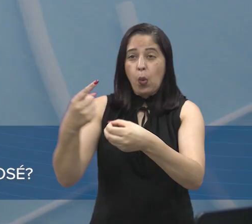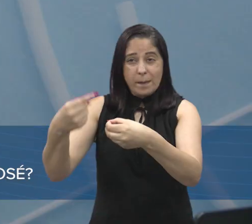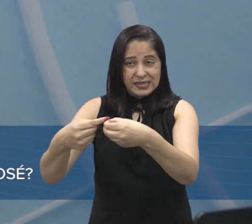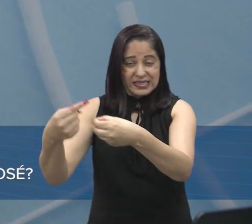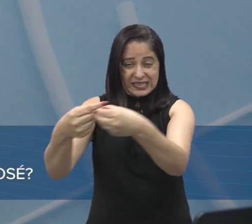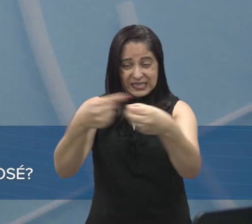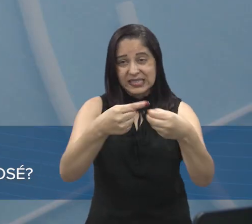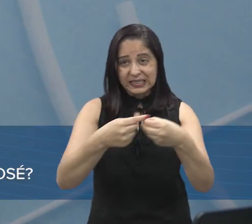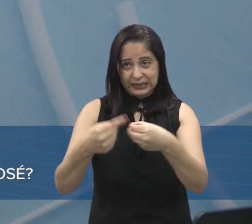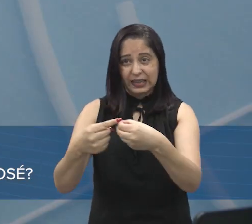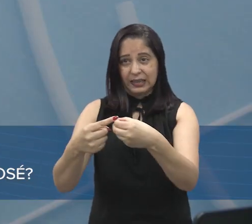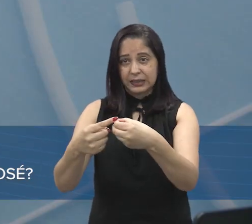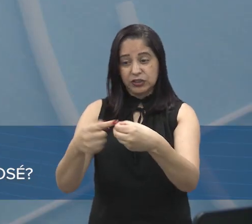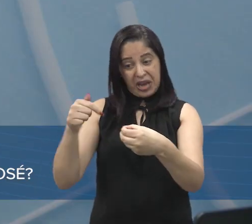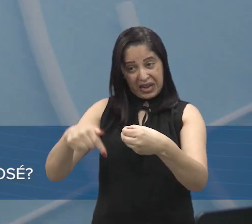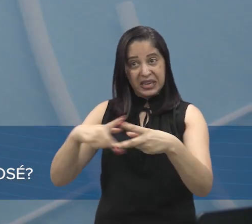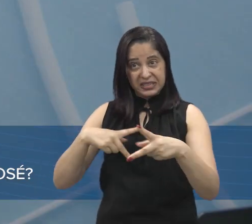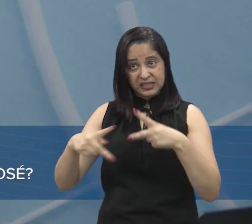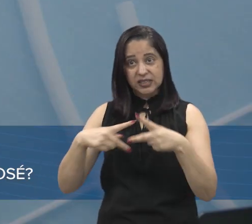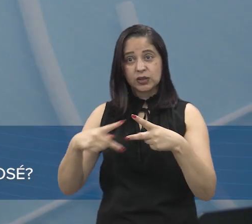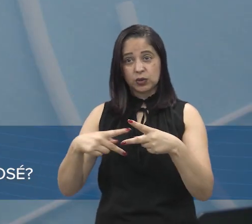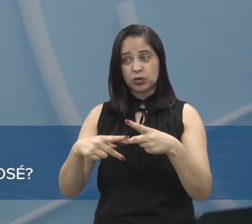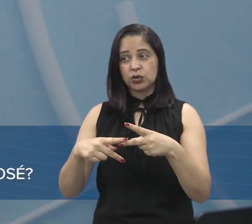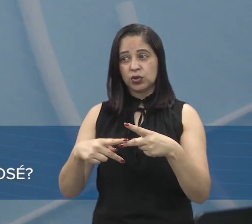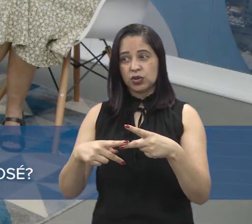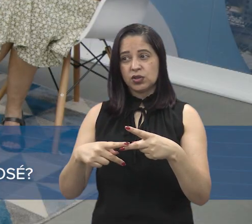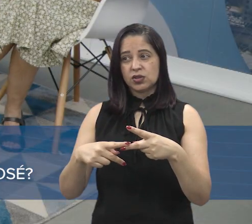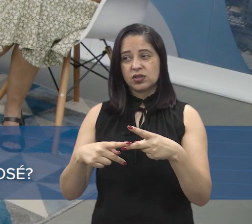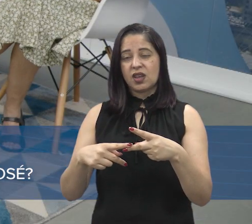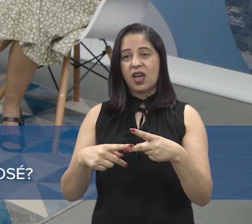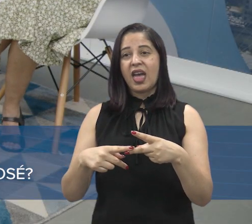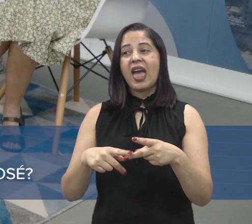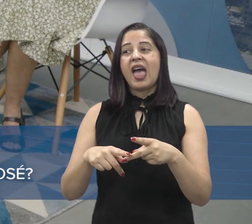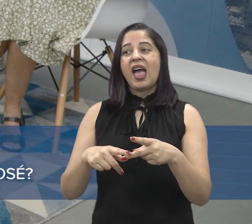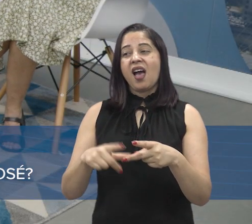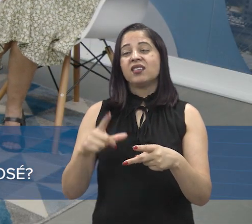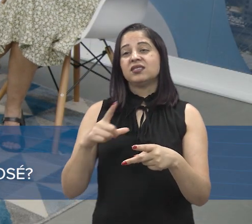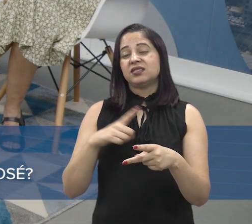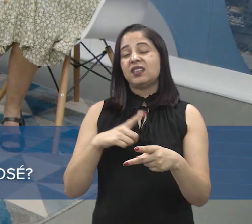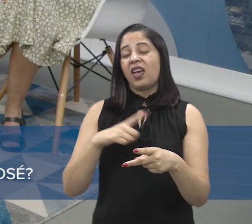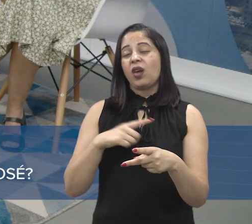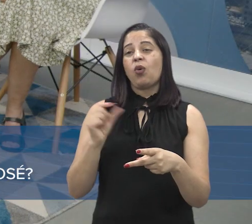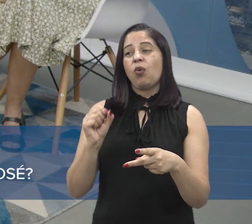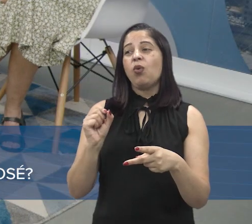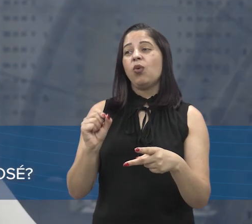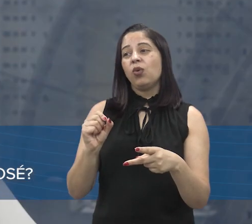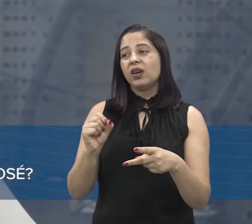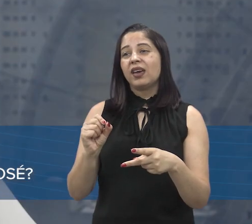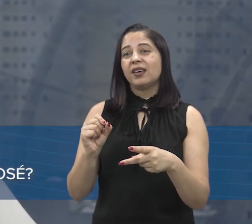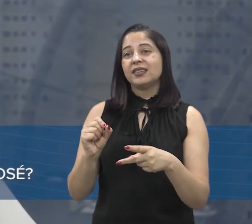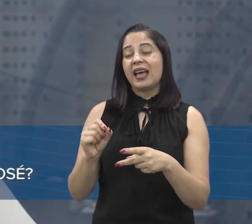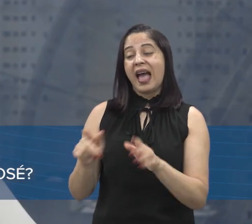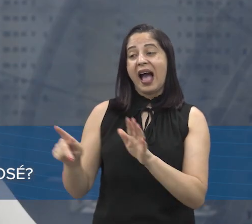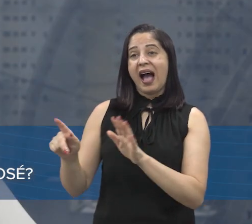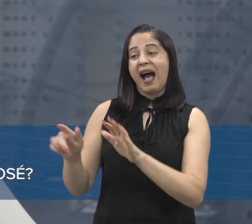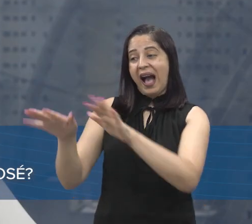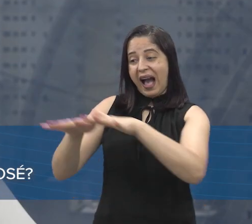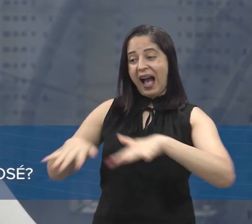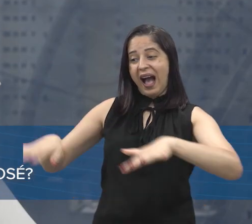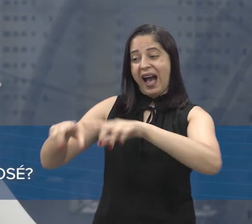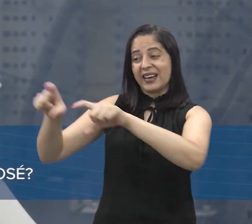alavancar ainda mais o turismo, né, como aliado? Sim, historicamente algumas cidades, como São José dos